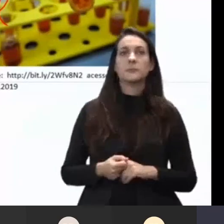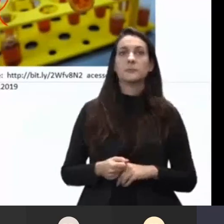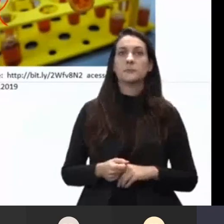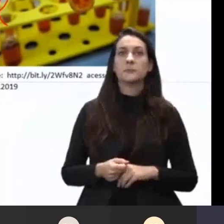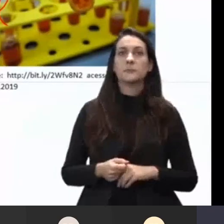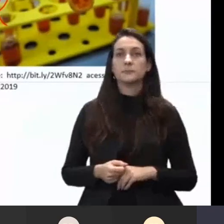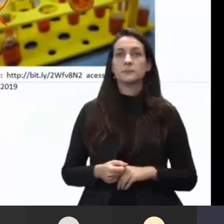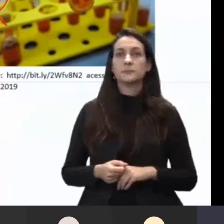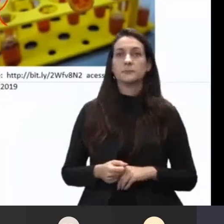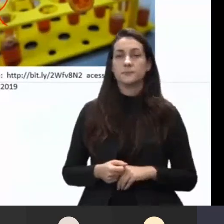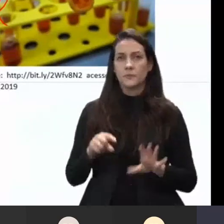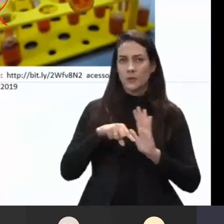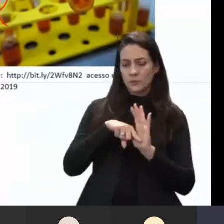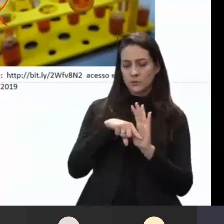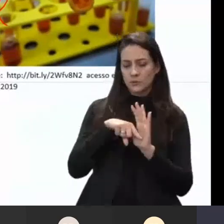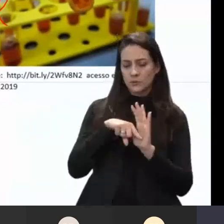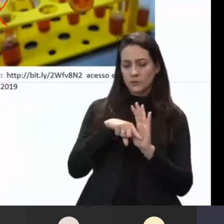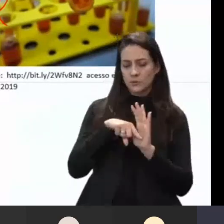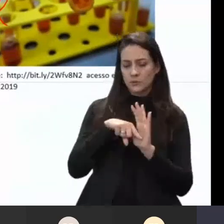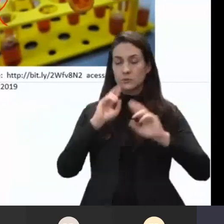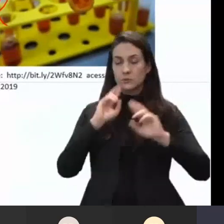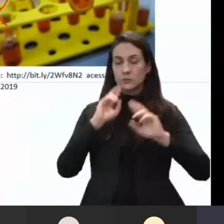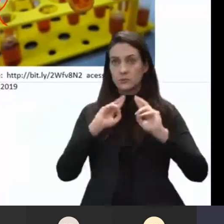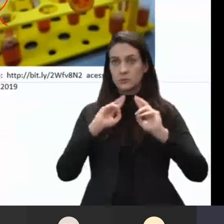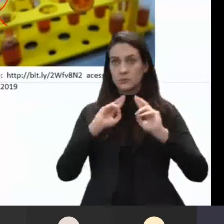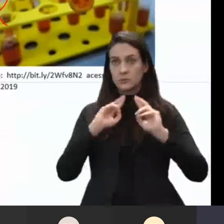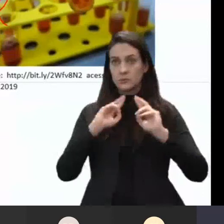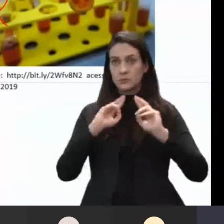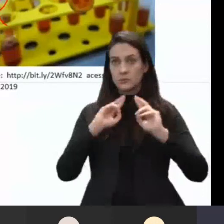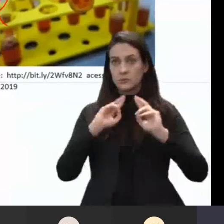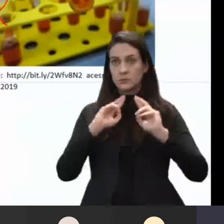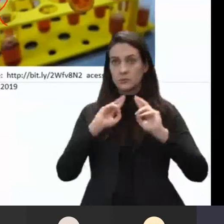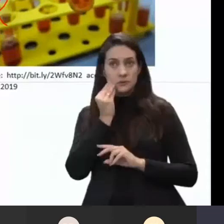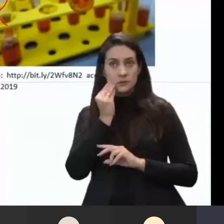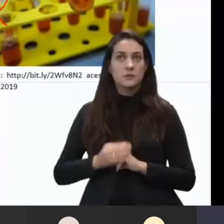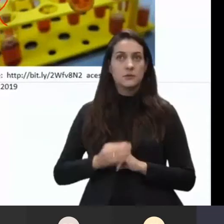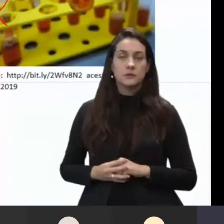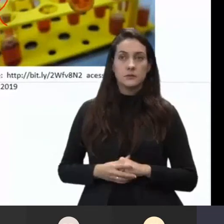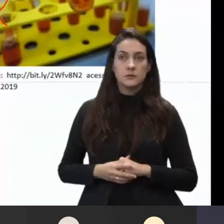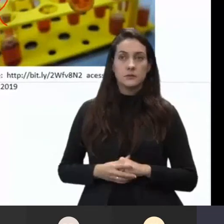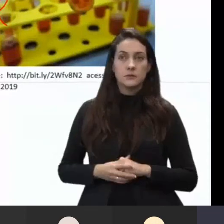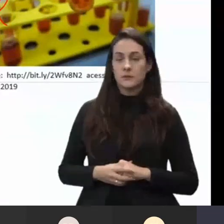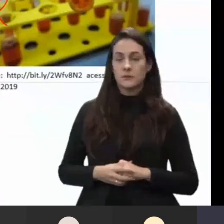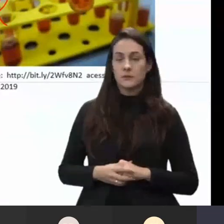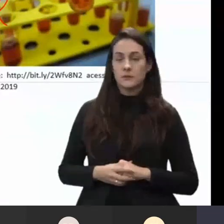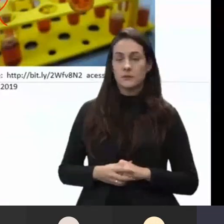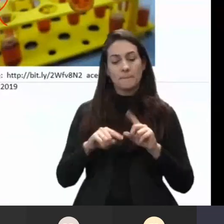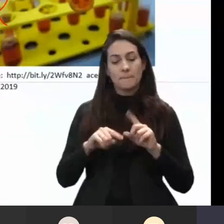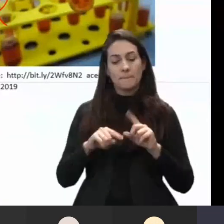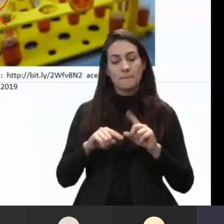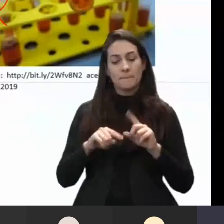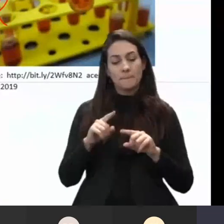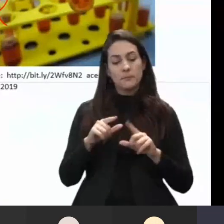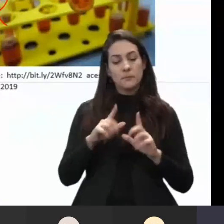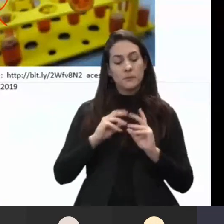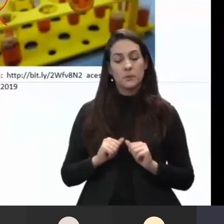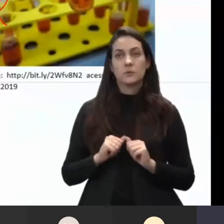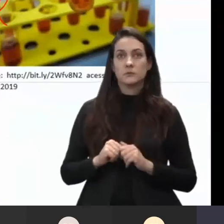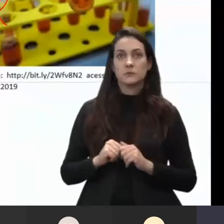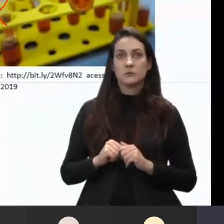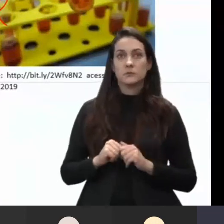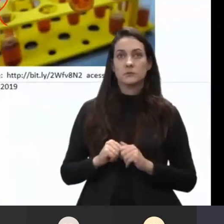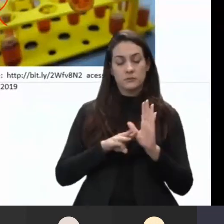para fazer ali uma ação, né, para testar essa ação desse produto de limpeza